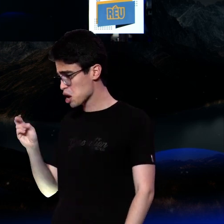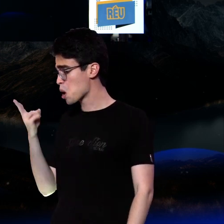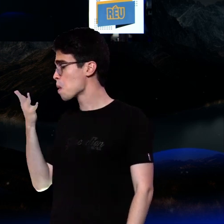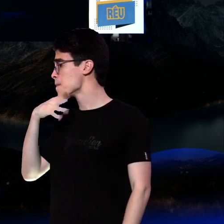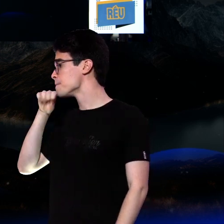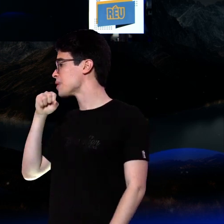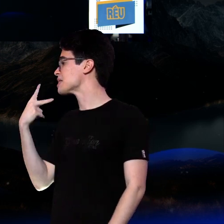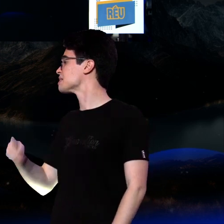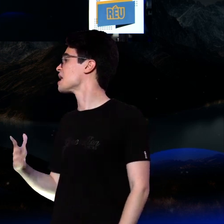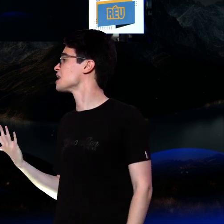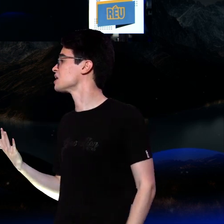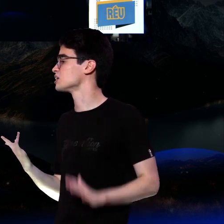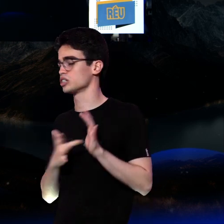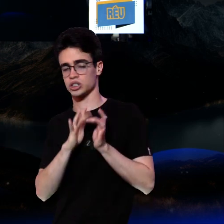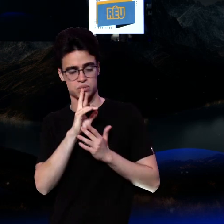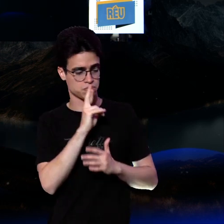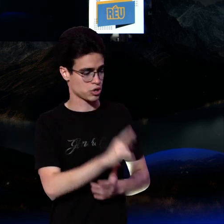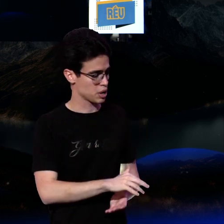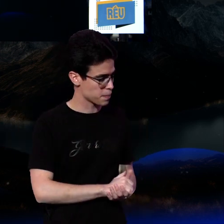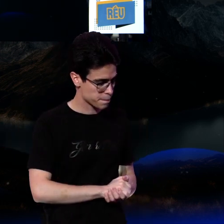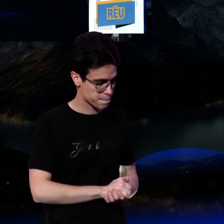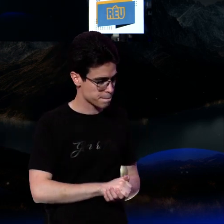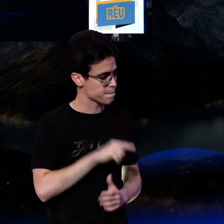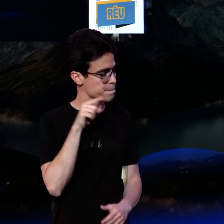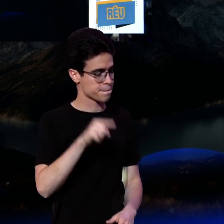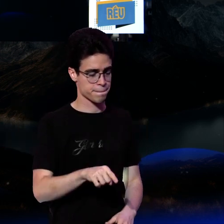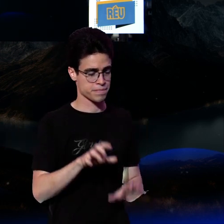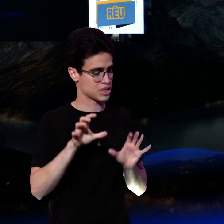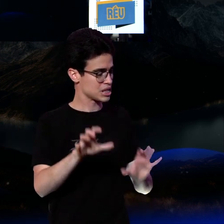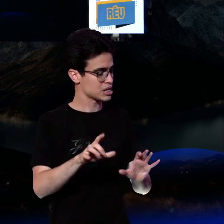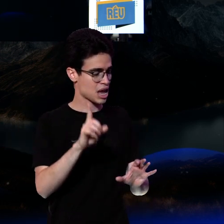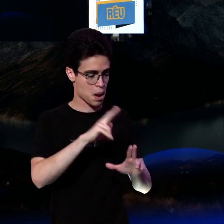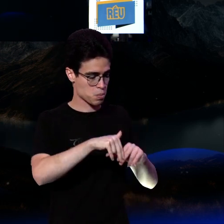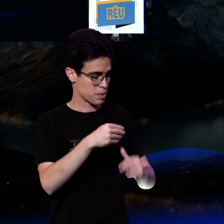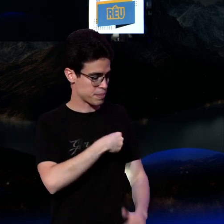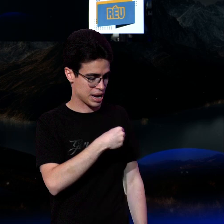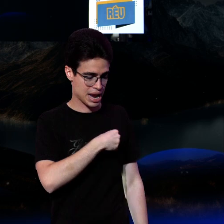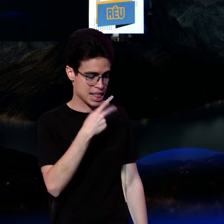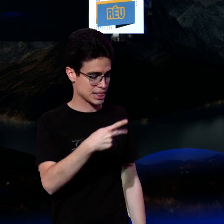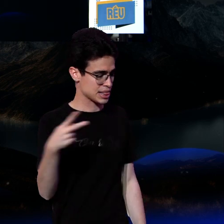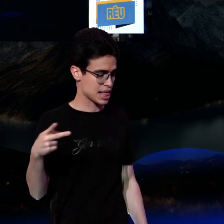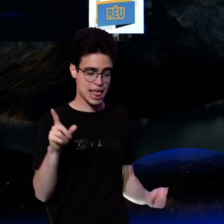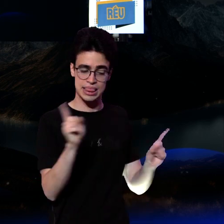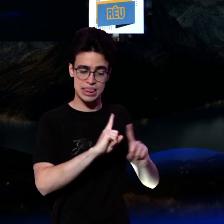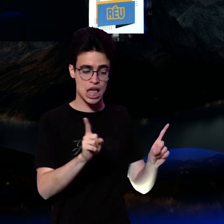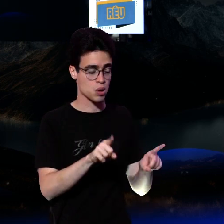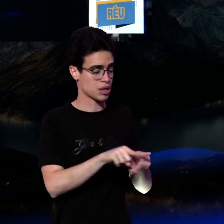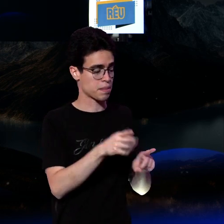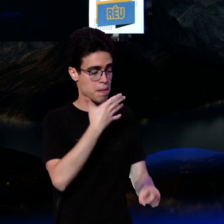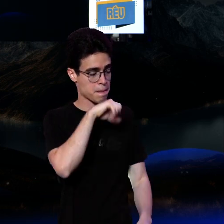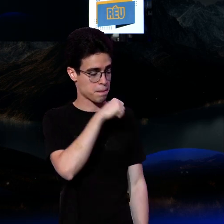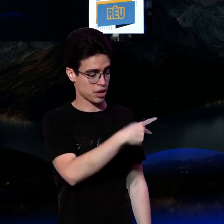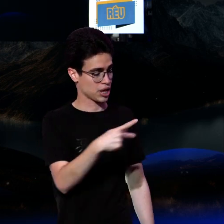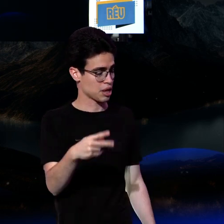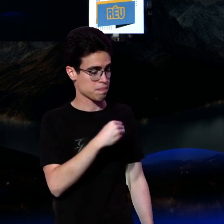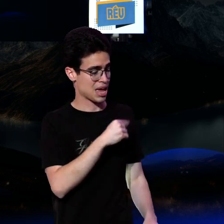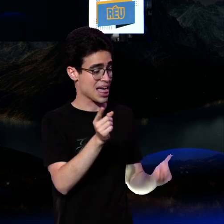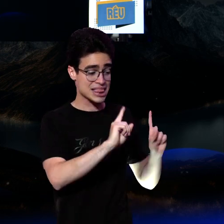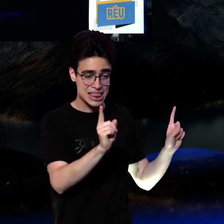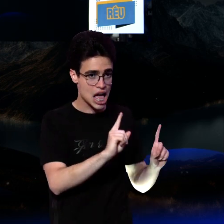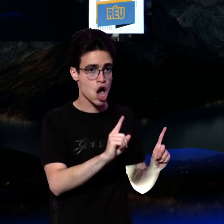cego? Jesus respondeu, ele não está assim pelos pecados dele, nem pelos pecados dos pais dele, mas para